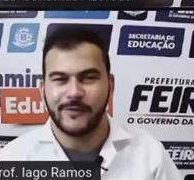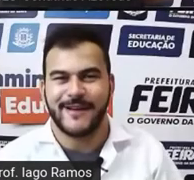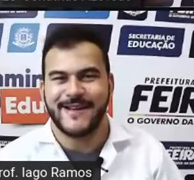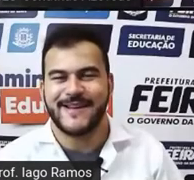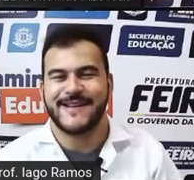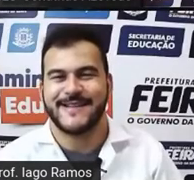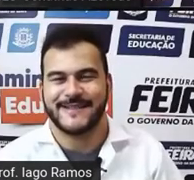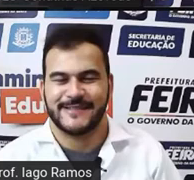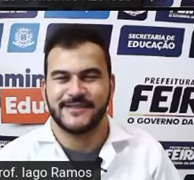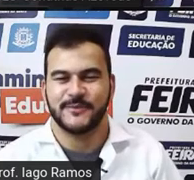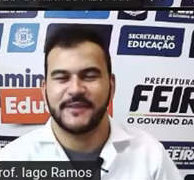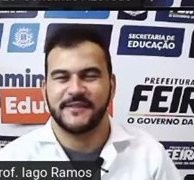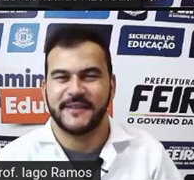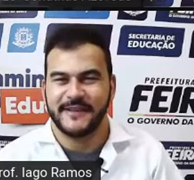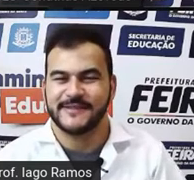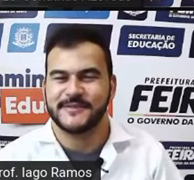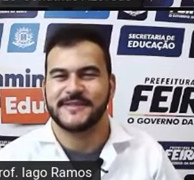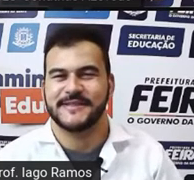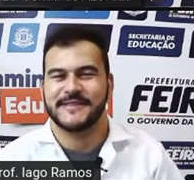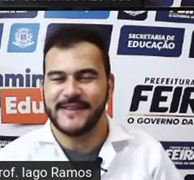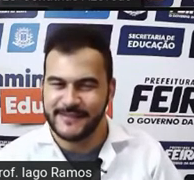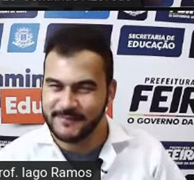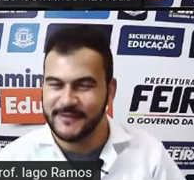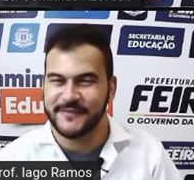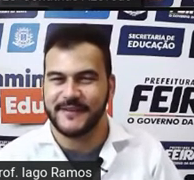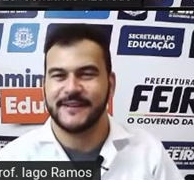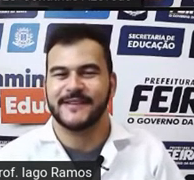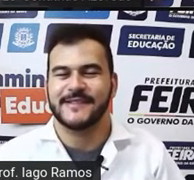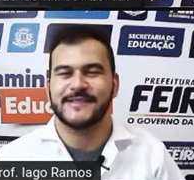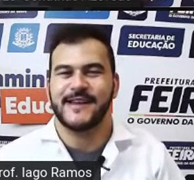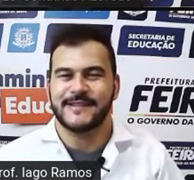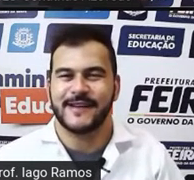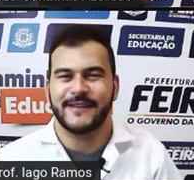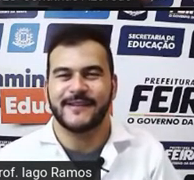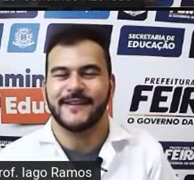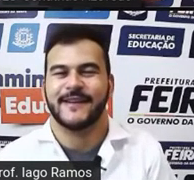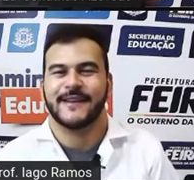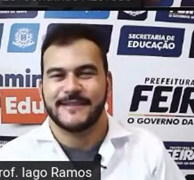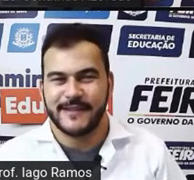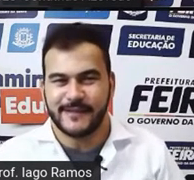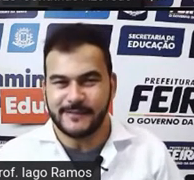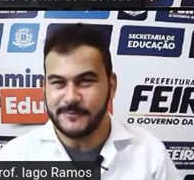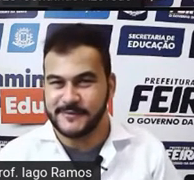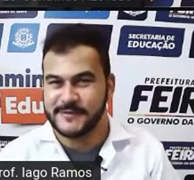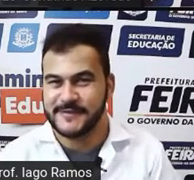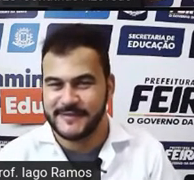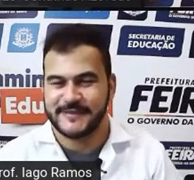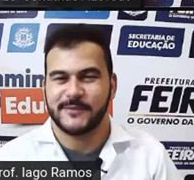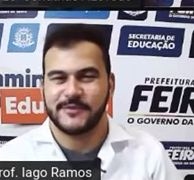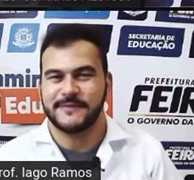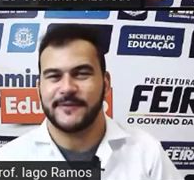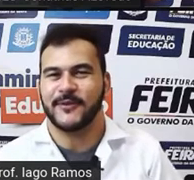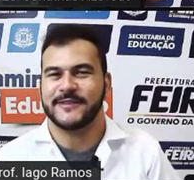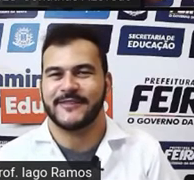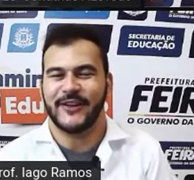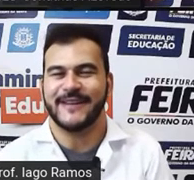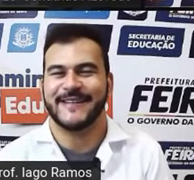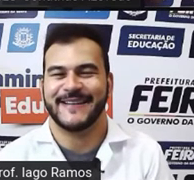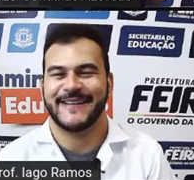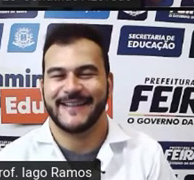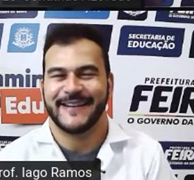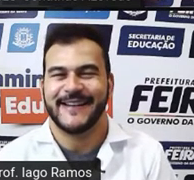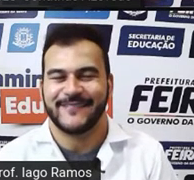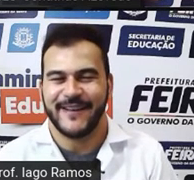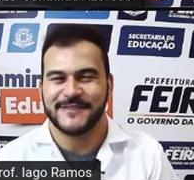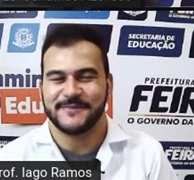Olá, sejam bem-vindos, sejam bem-vindas, é isso aí, chegamos, estamos de volta, não é?